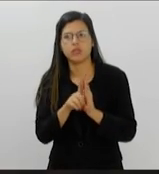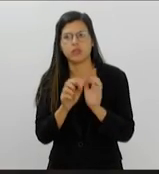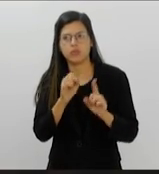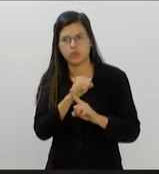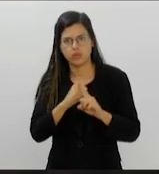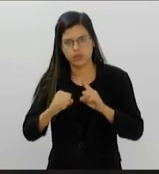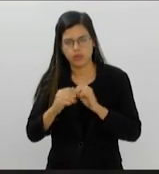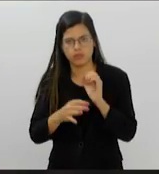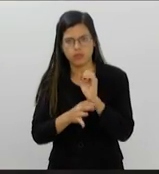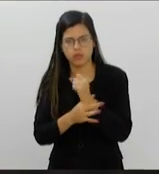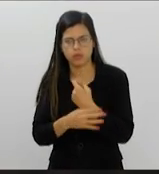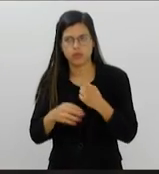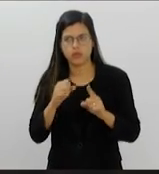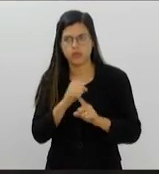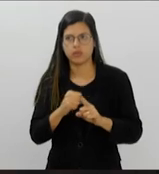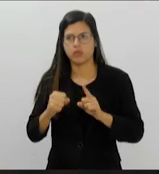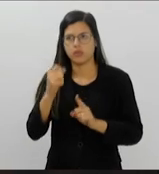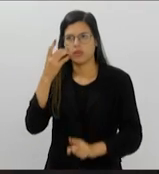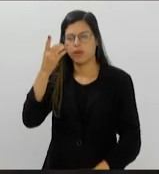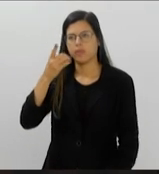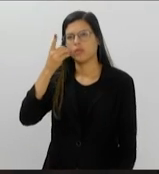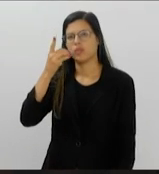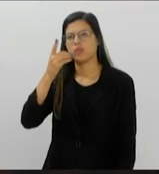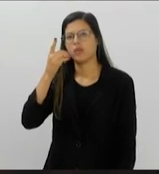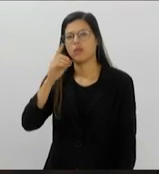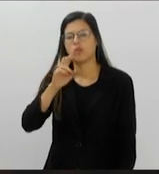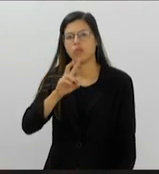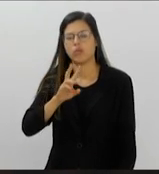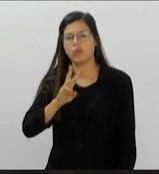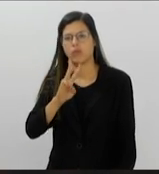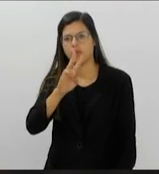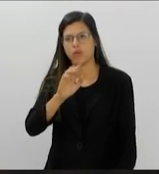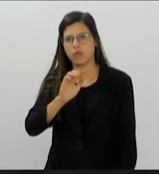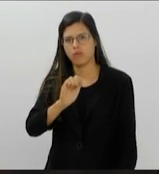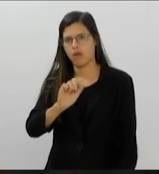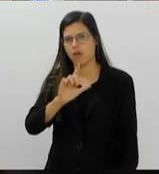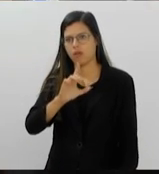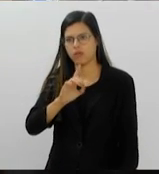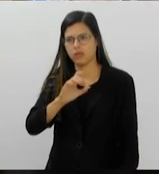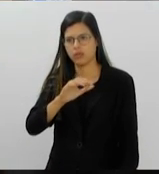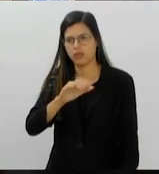Social, deputado Valdeci da Saúde, por favor.